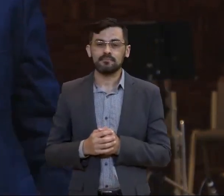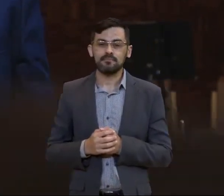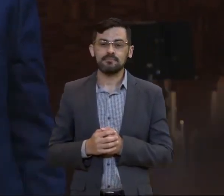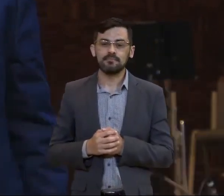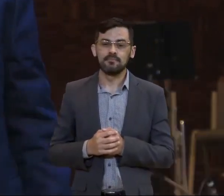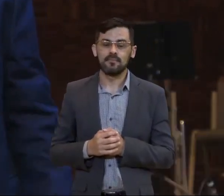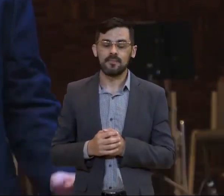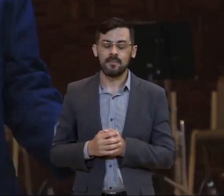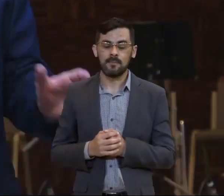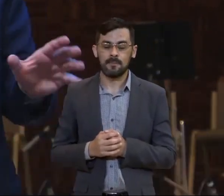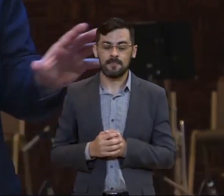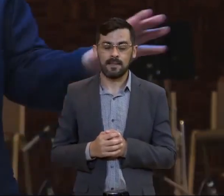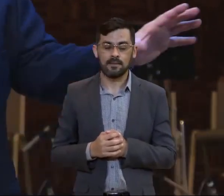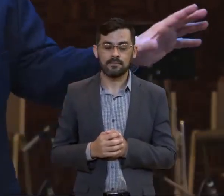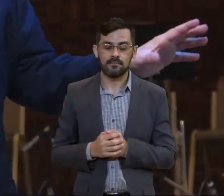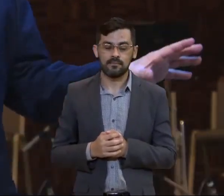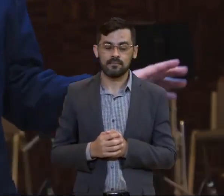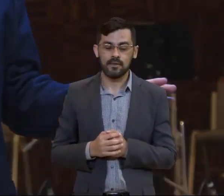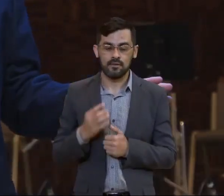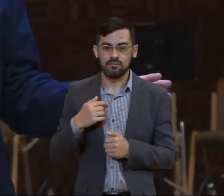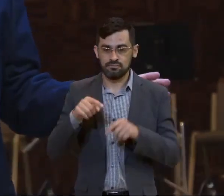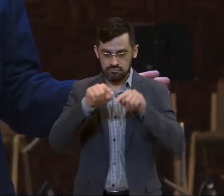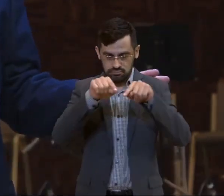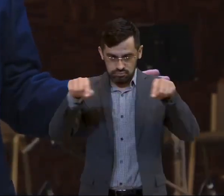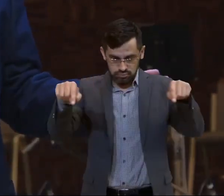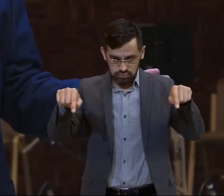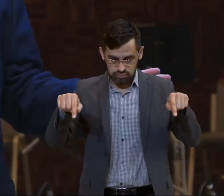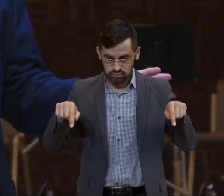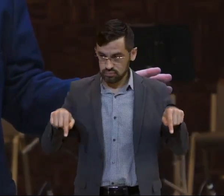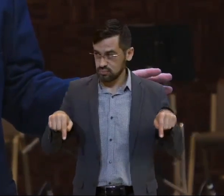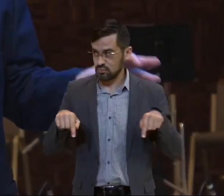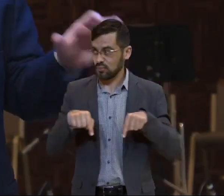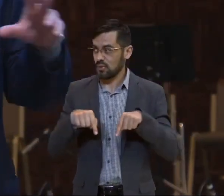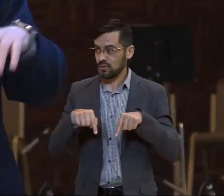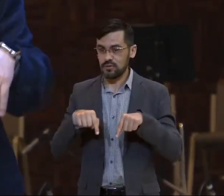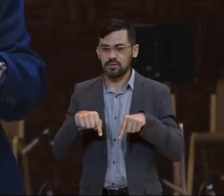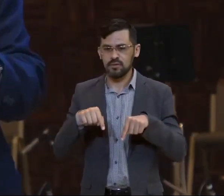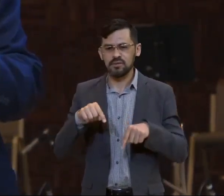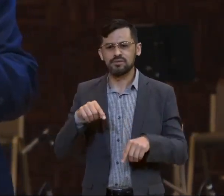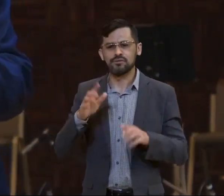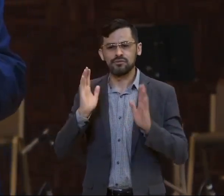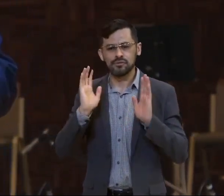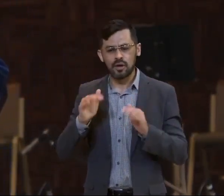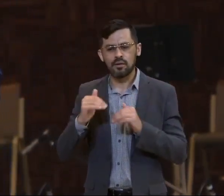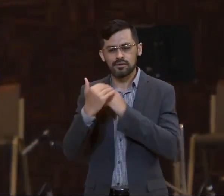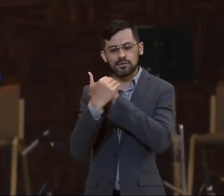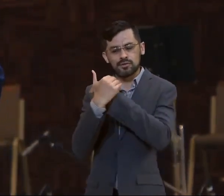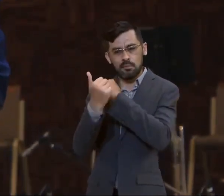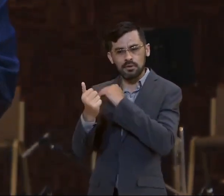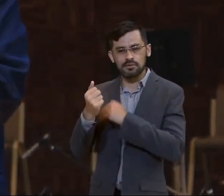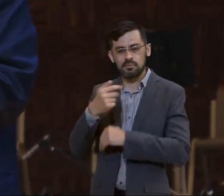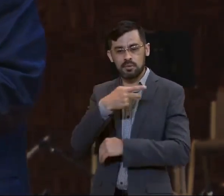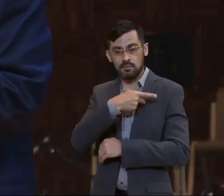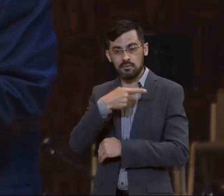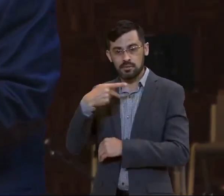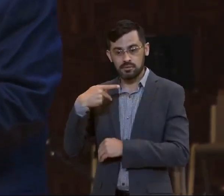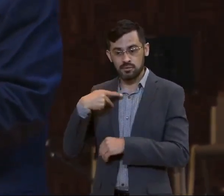eu fiquei numa sala, tinha recebido o convite para ser pastor